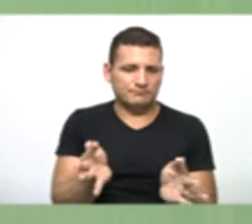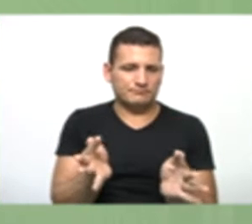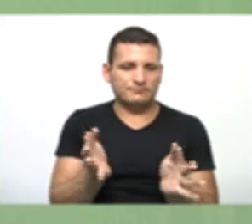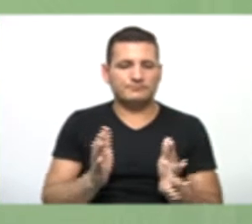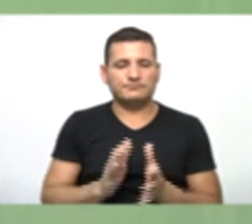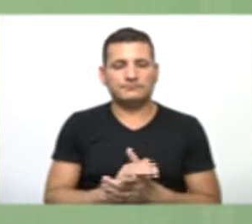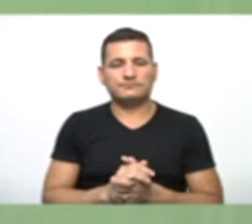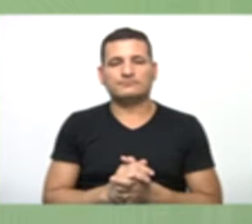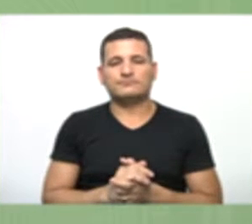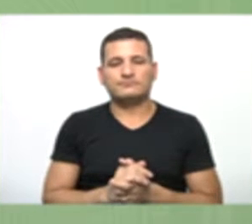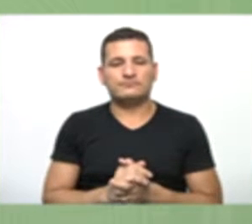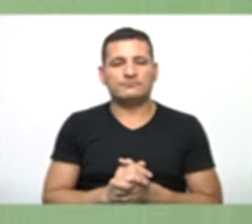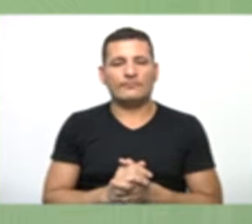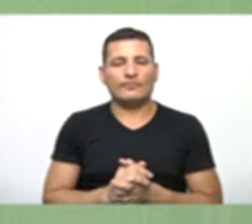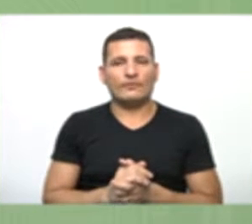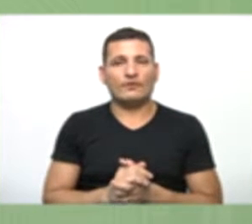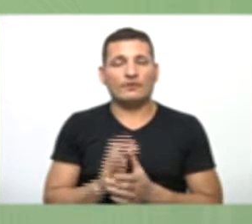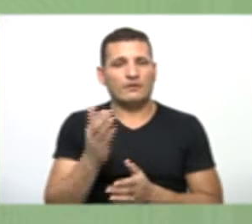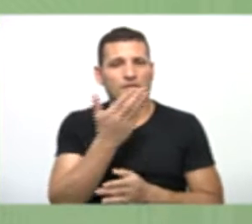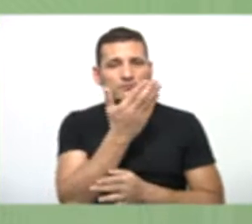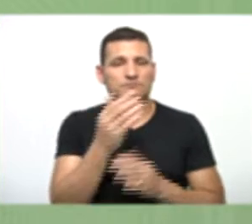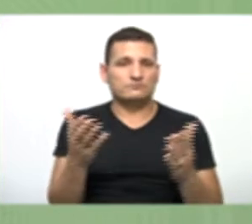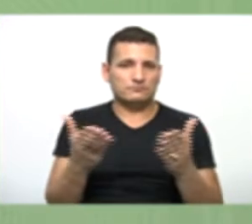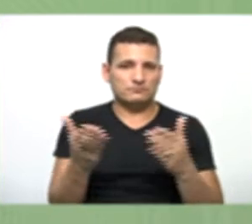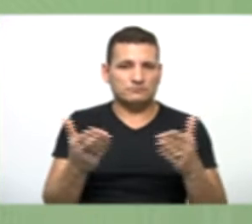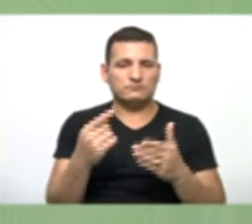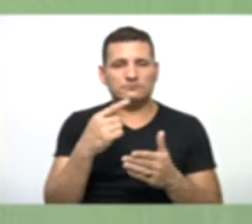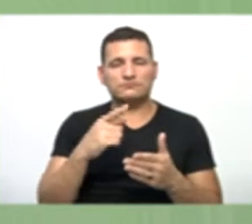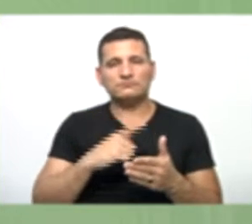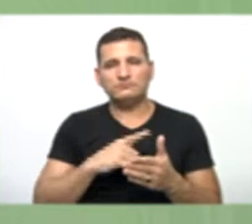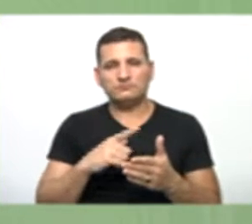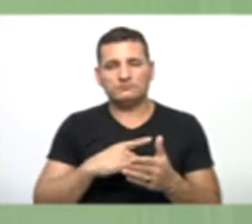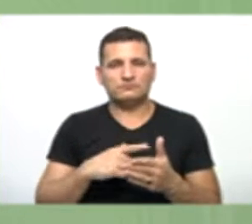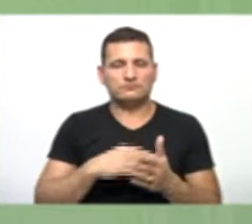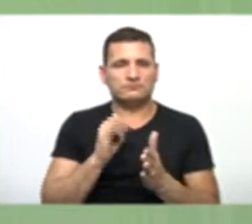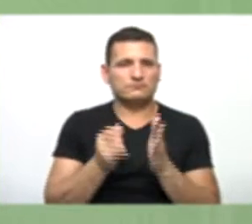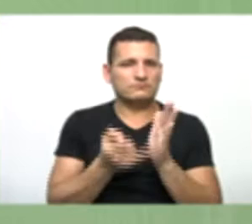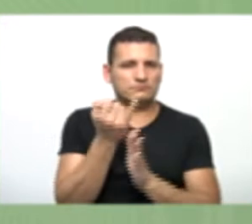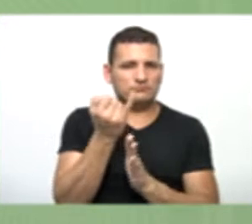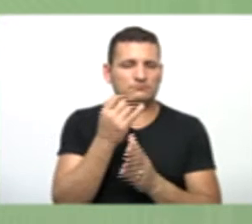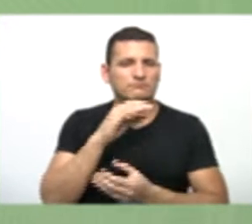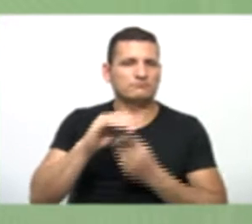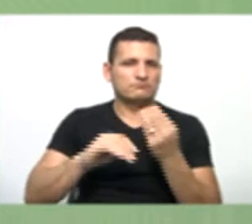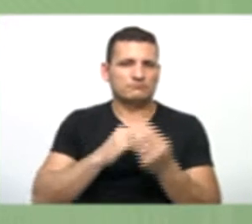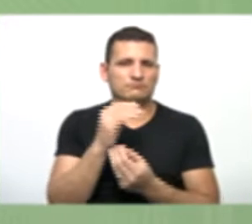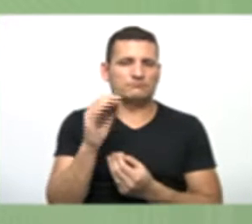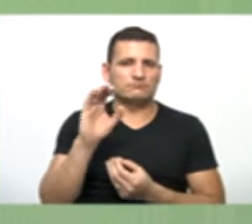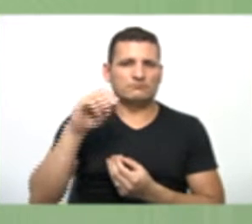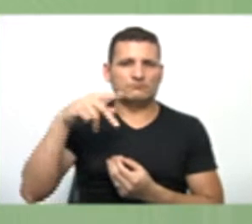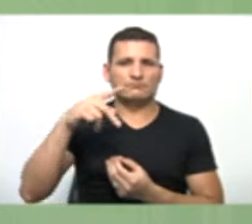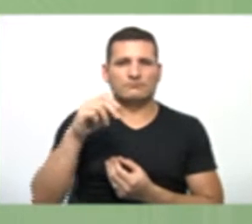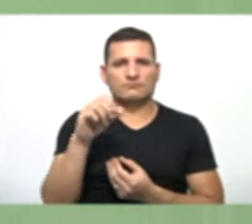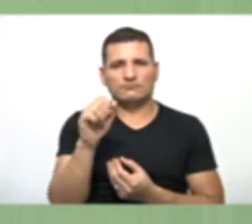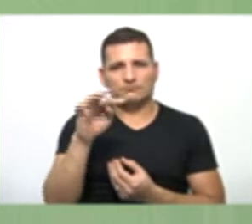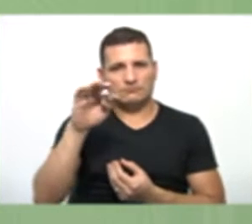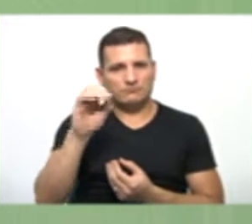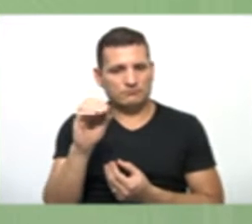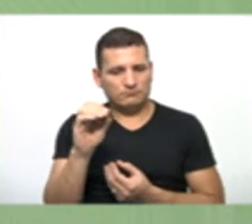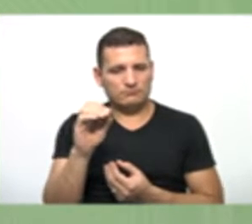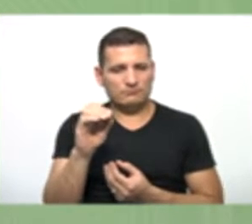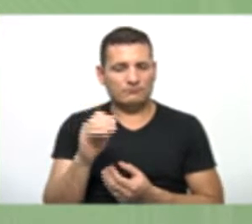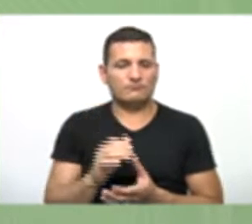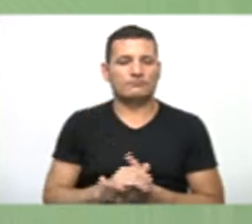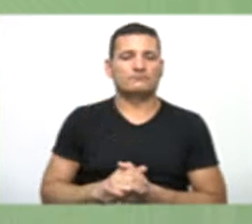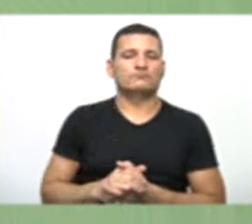E aqui a gente vai ter as equações para trabalhar juro composto. Basicamente nós trabalhamos com essa